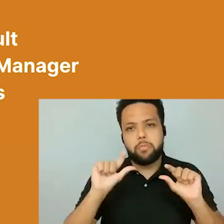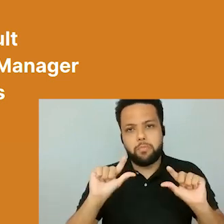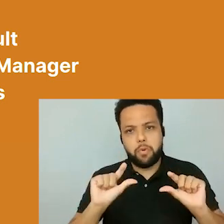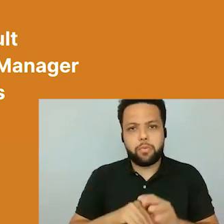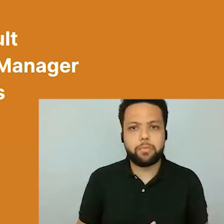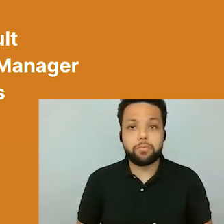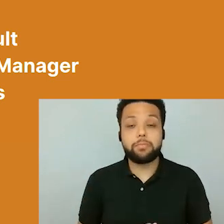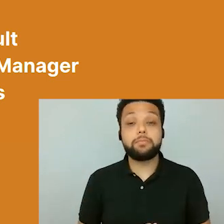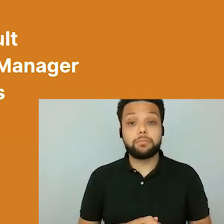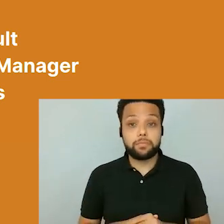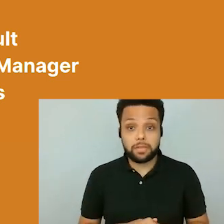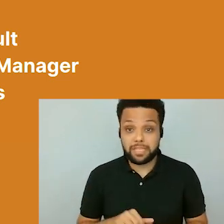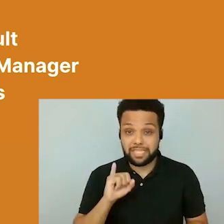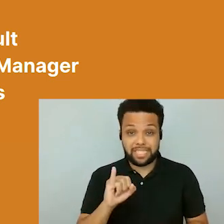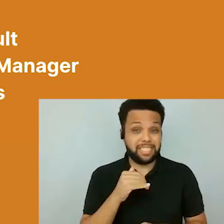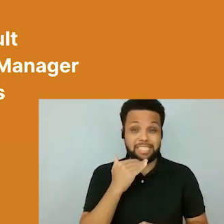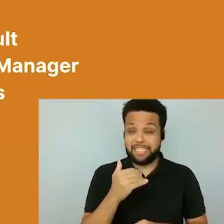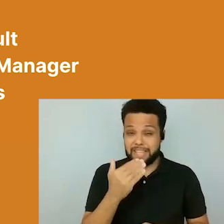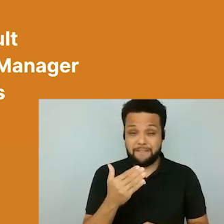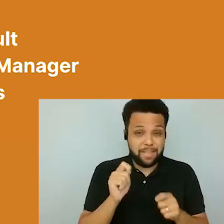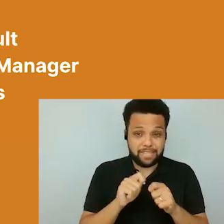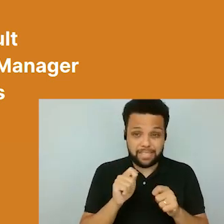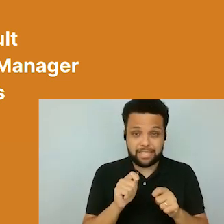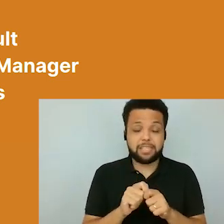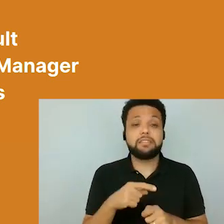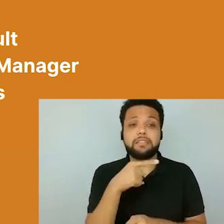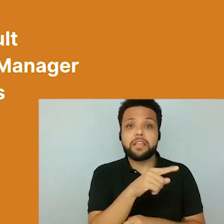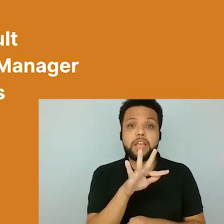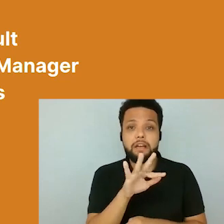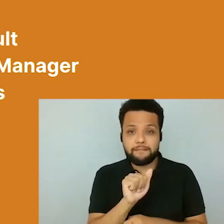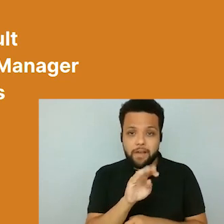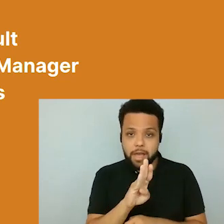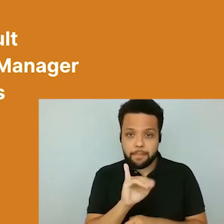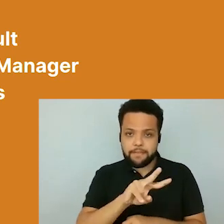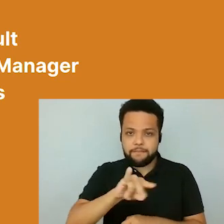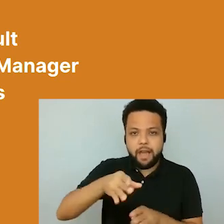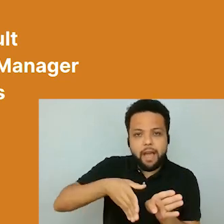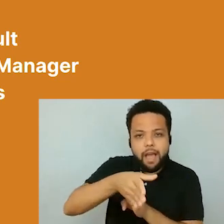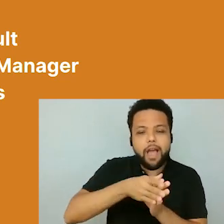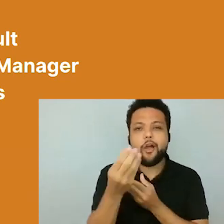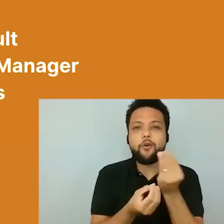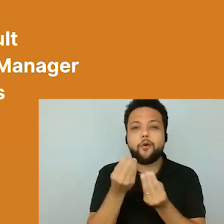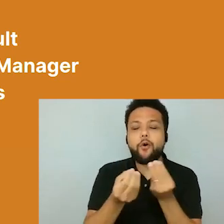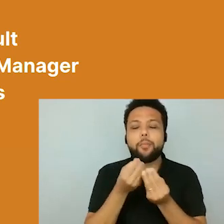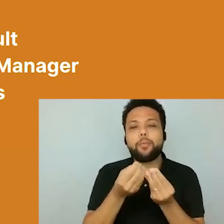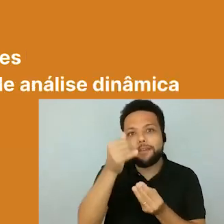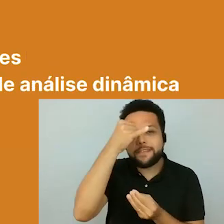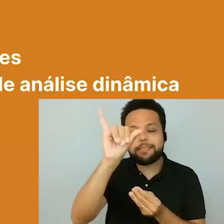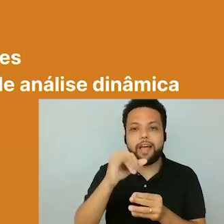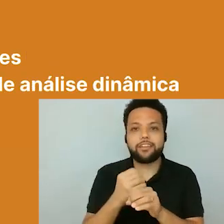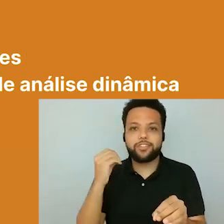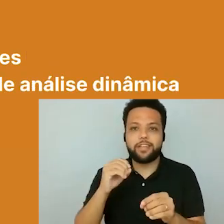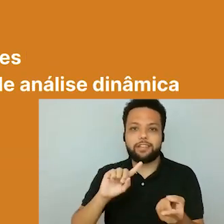quando não for possível você fazer isso, a Fabi vai te dar dicas de como você pode se prevenir de engenharia reversa.